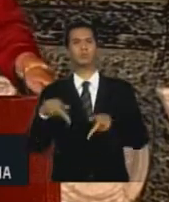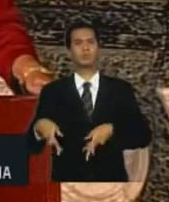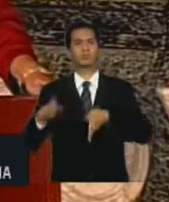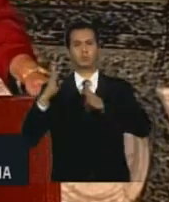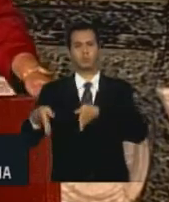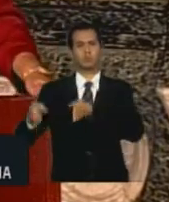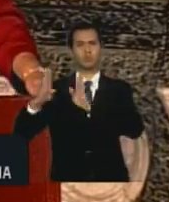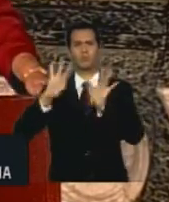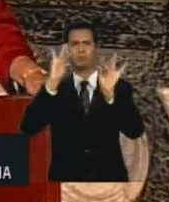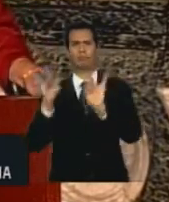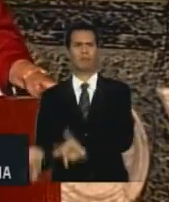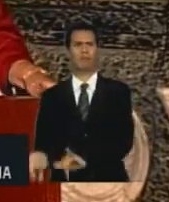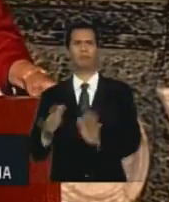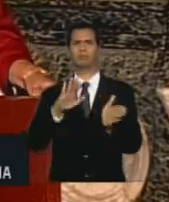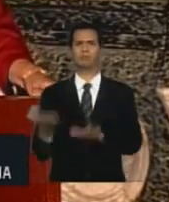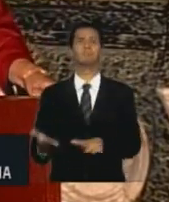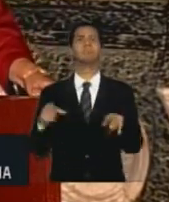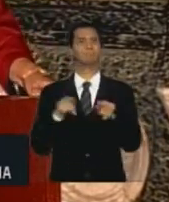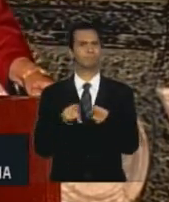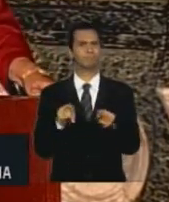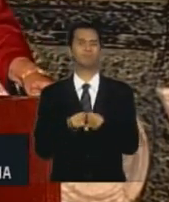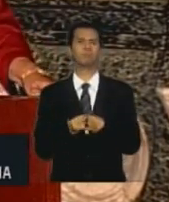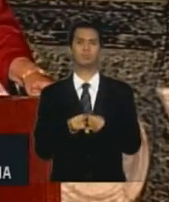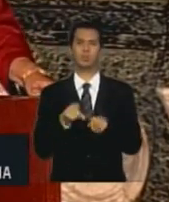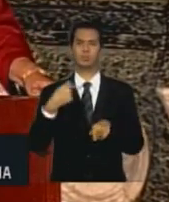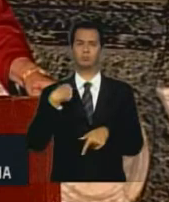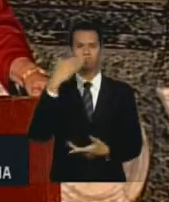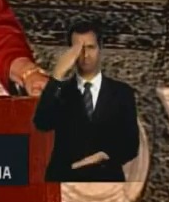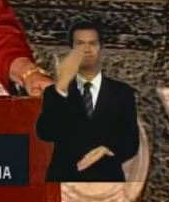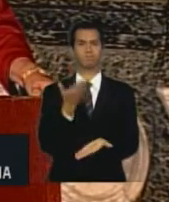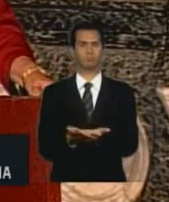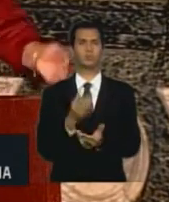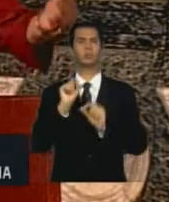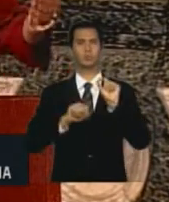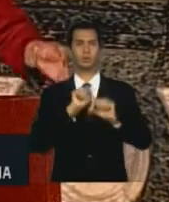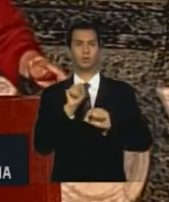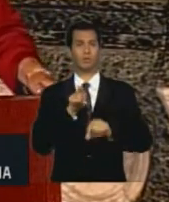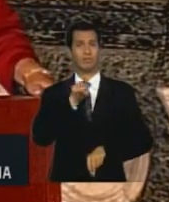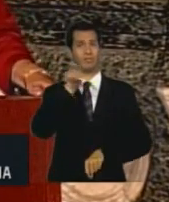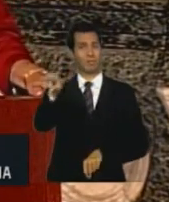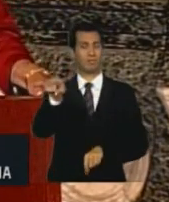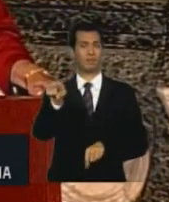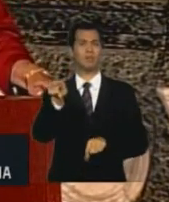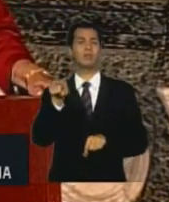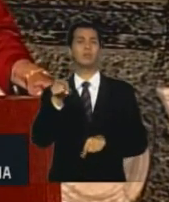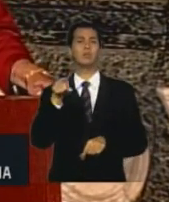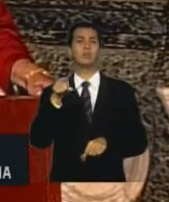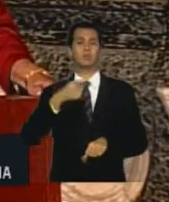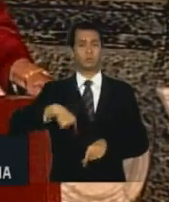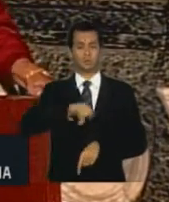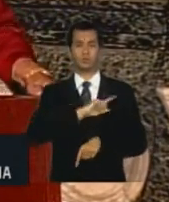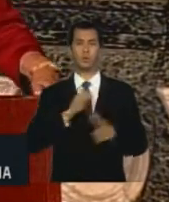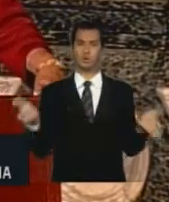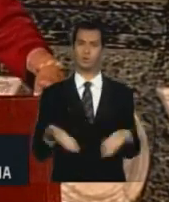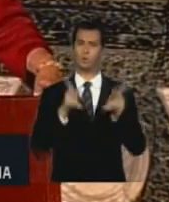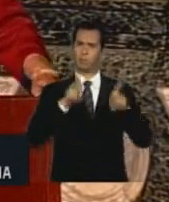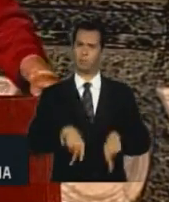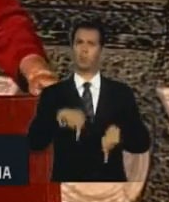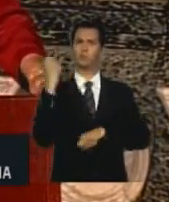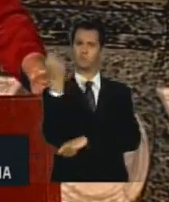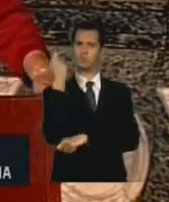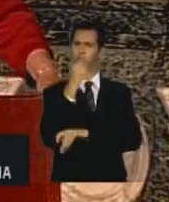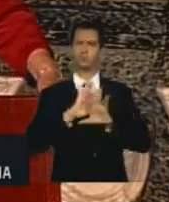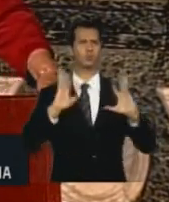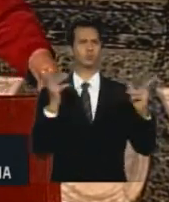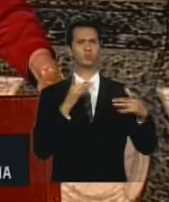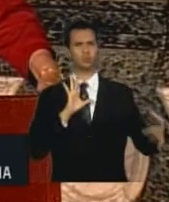dois, é, eu tenho certeza, um local em que a população gaúcha se une a mim para se